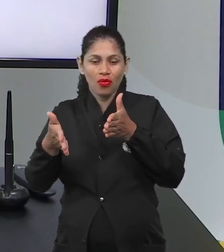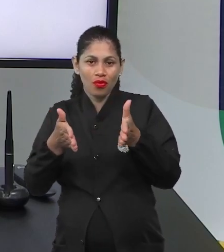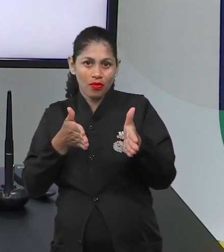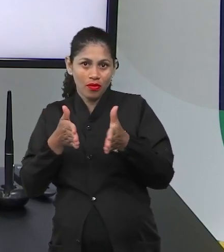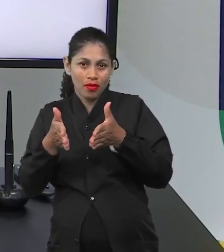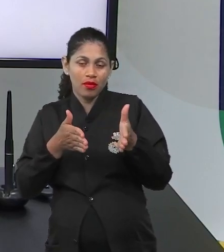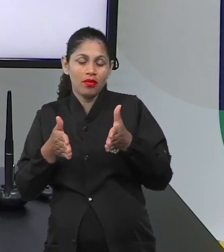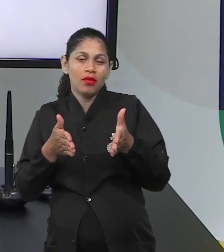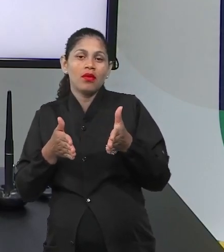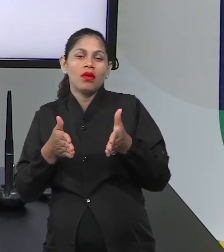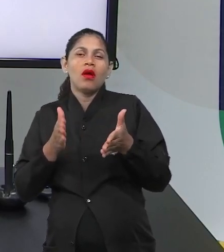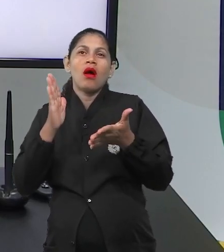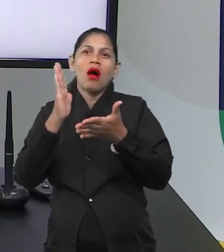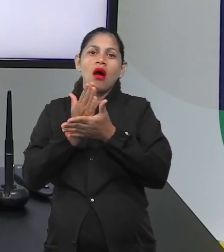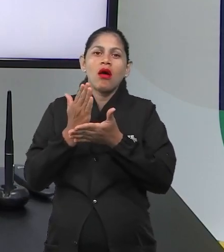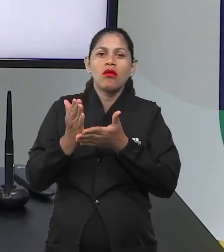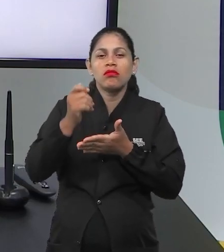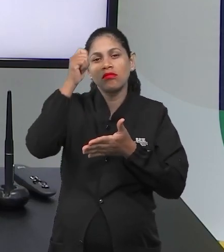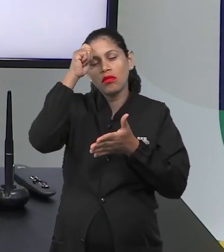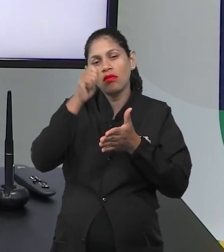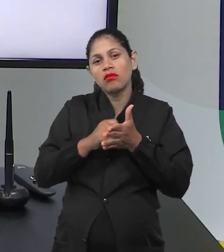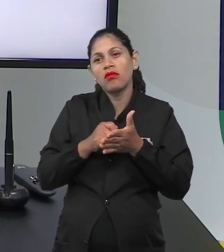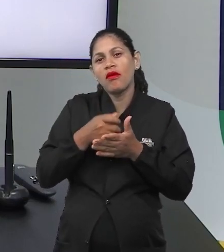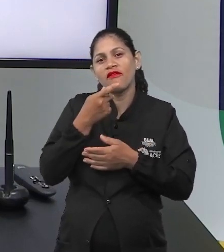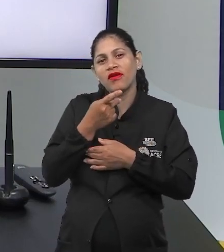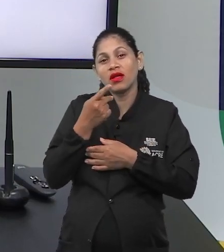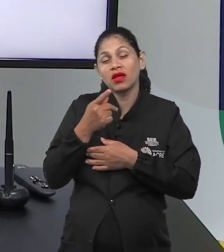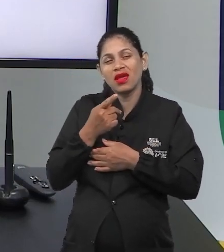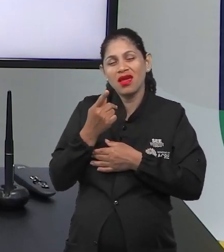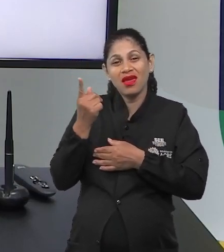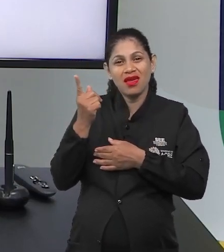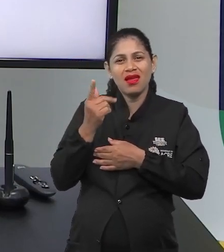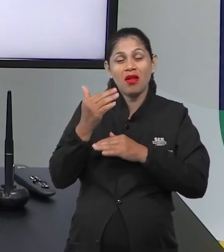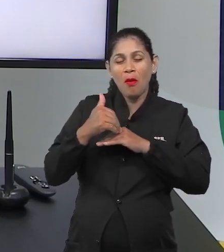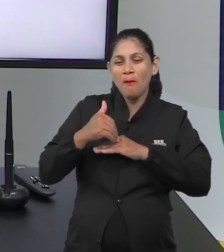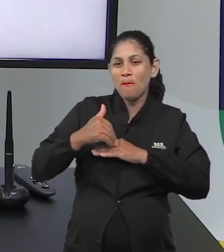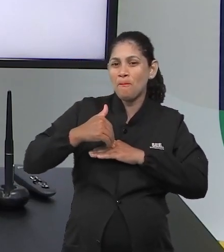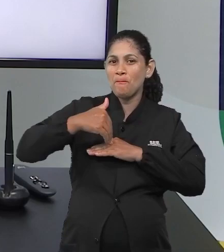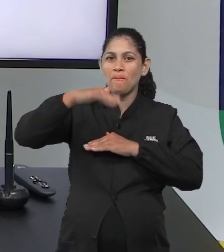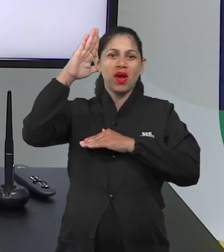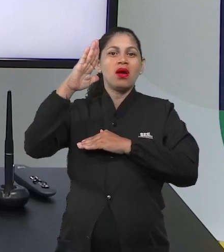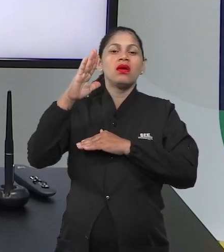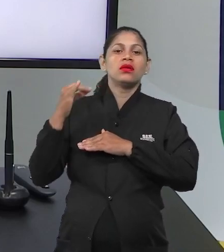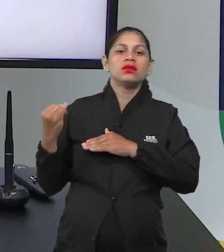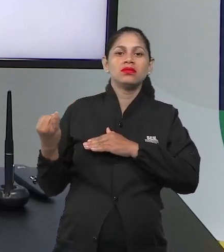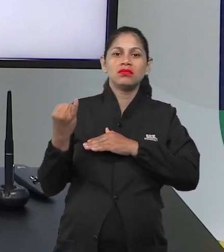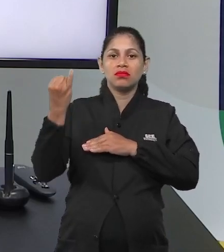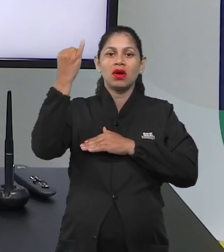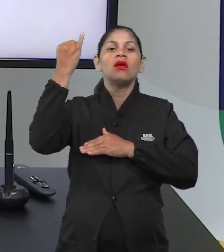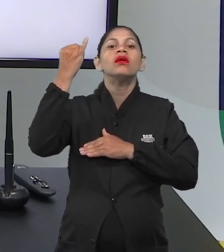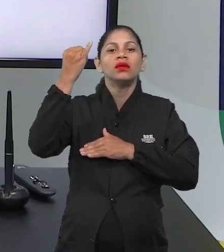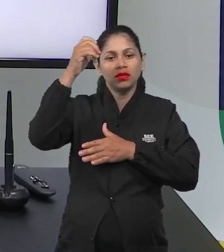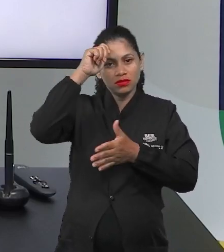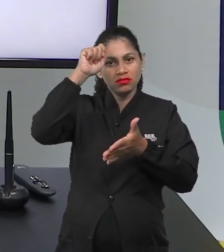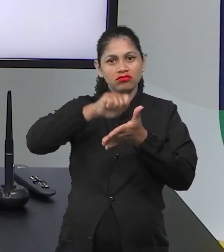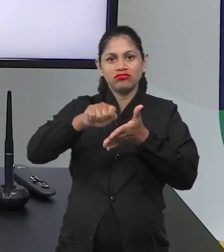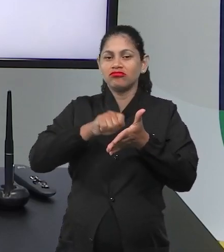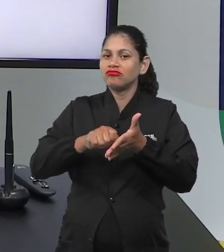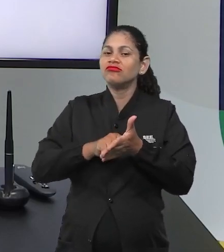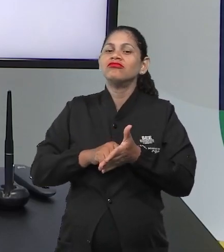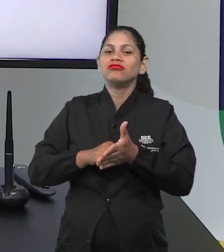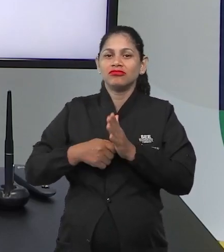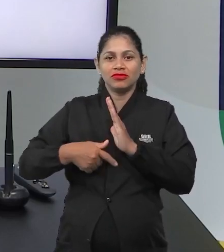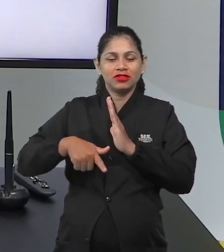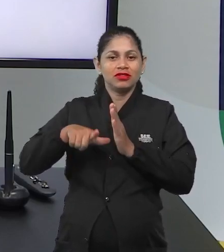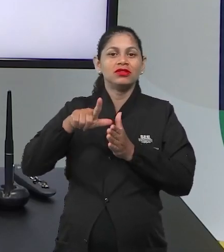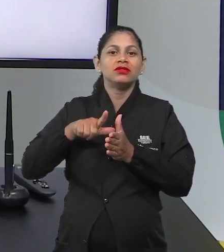William Shakespeare foi o maior escritor de todos os tempos, nós não podemos confundir com o mais